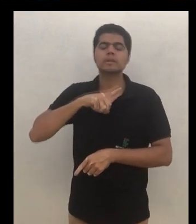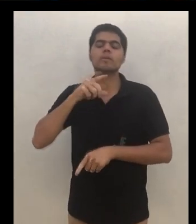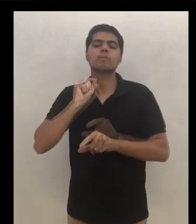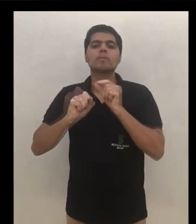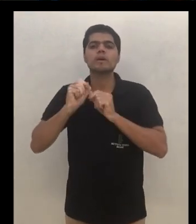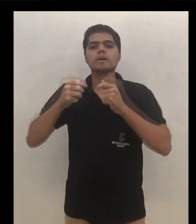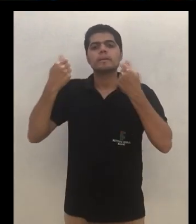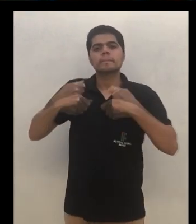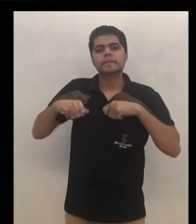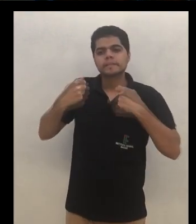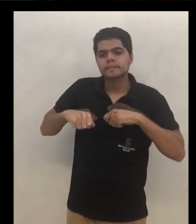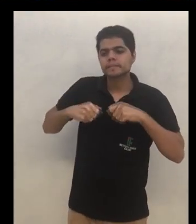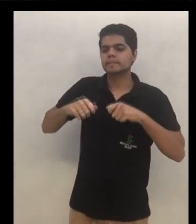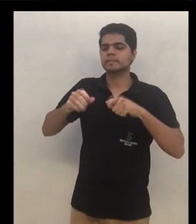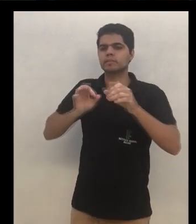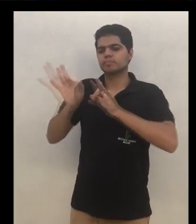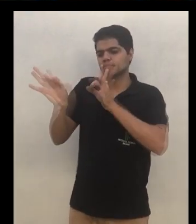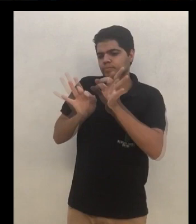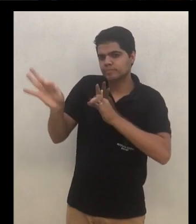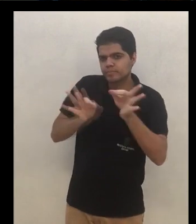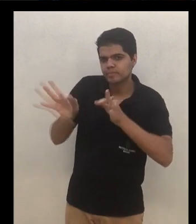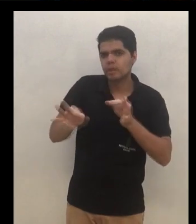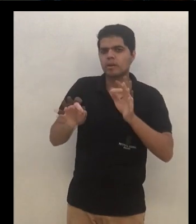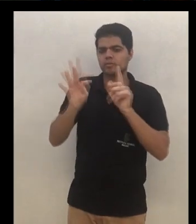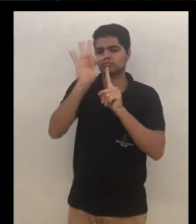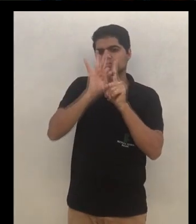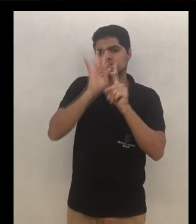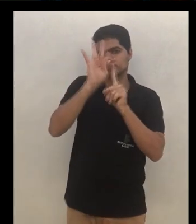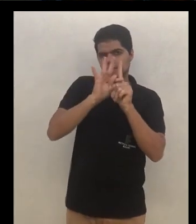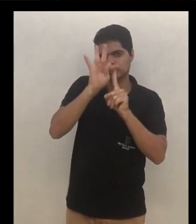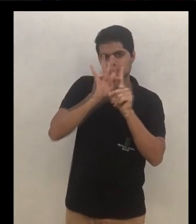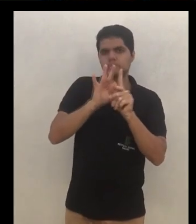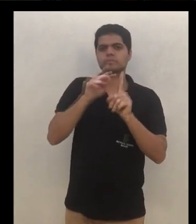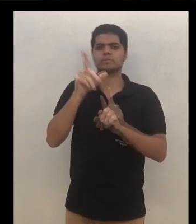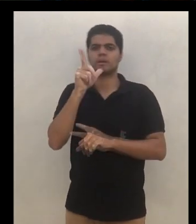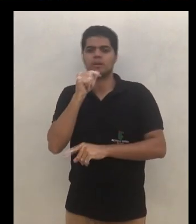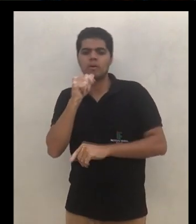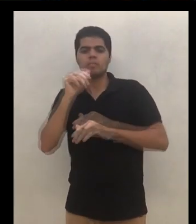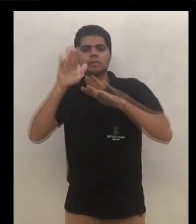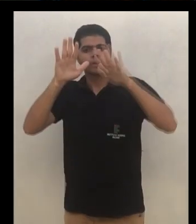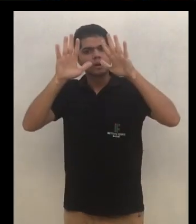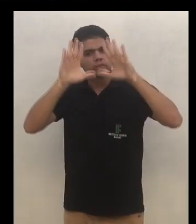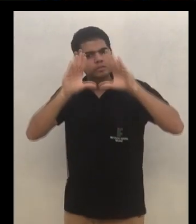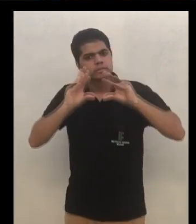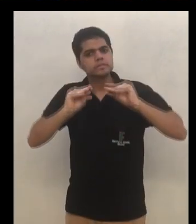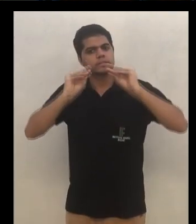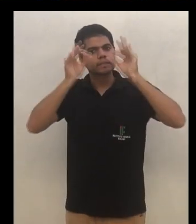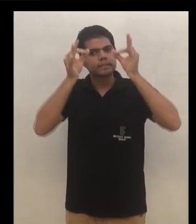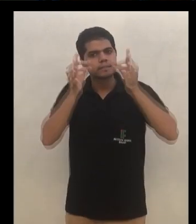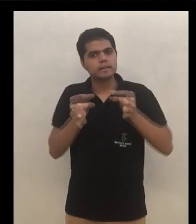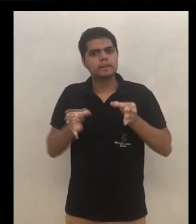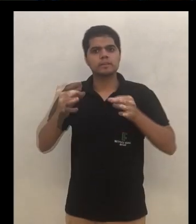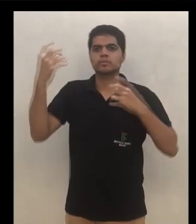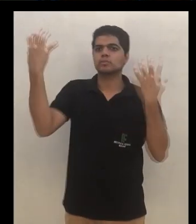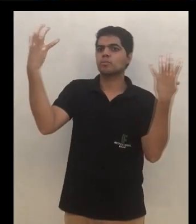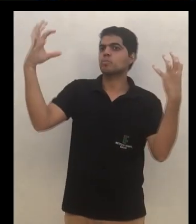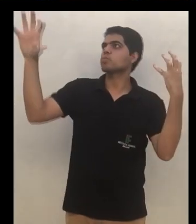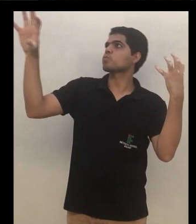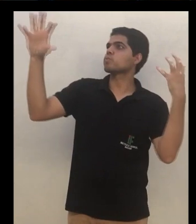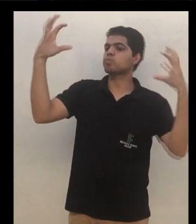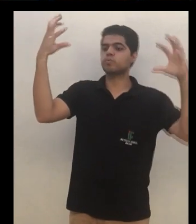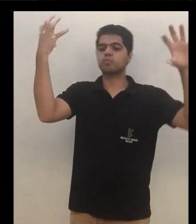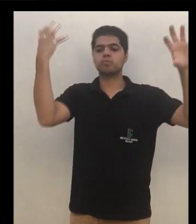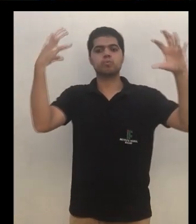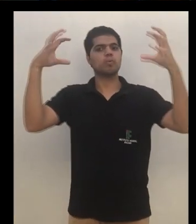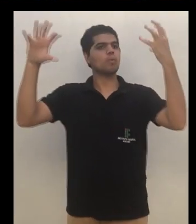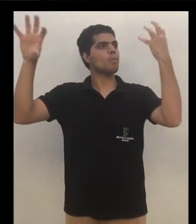instalações deverão dispor de temperatura, umidade. Observe que aqui tem ventiladores, né, o galpão todo telado, né, e aí tem